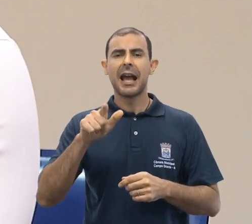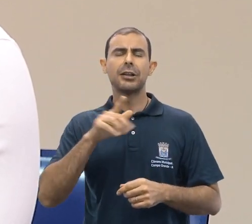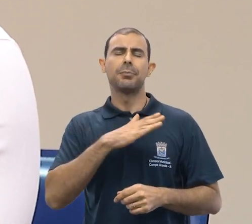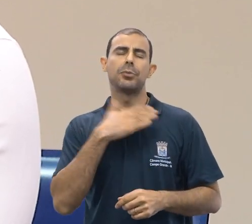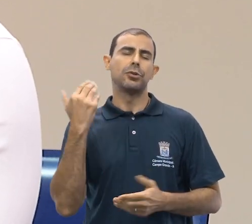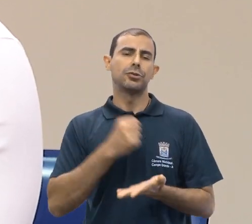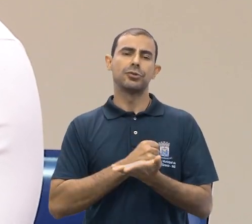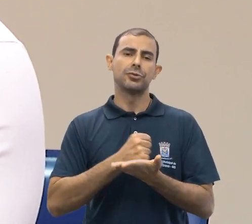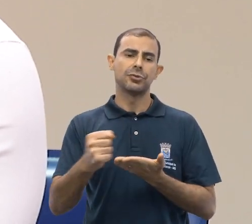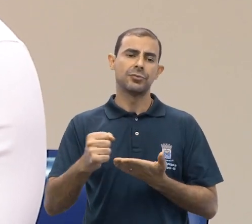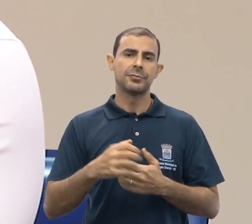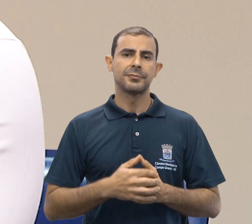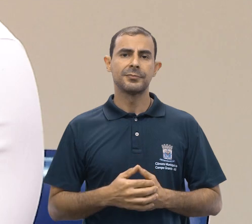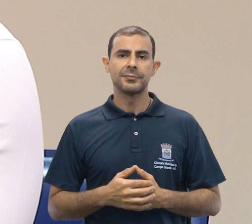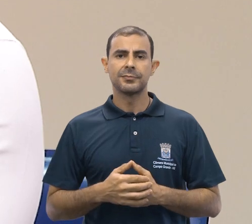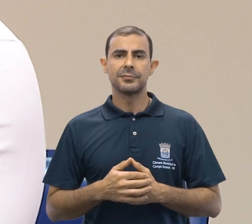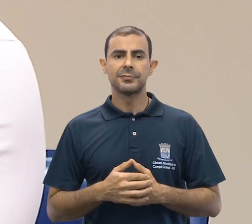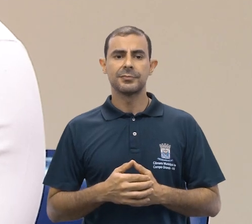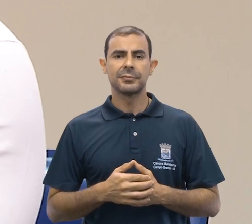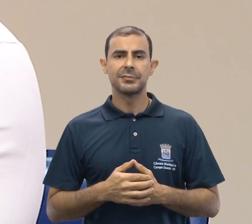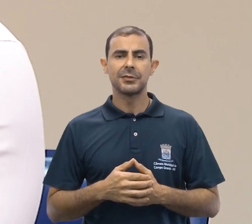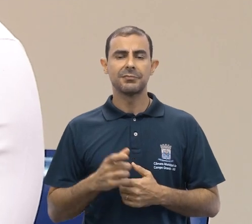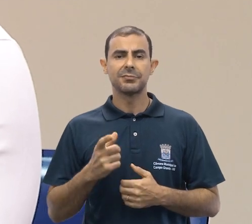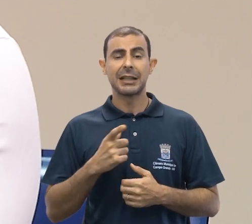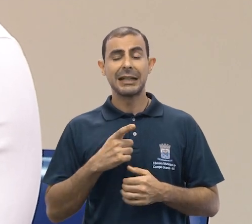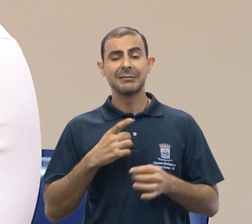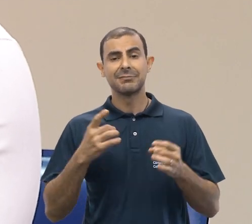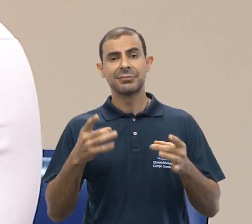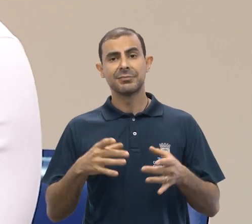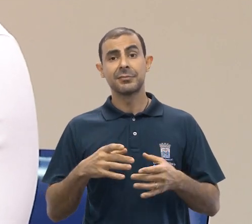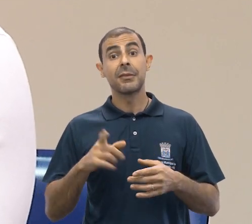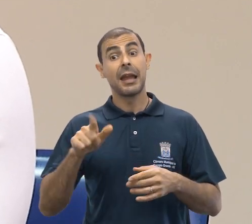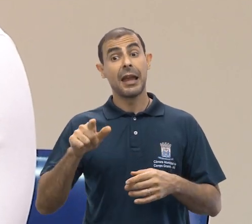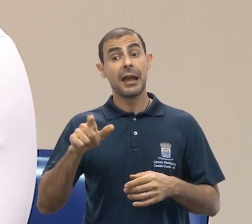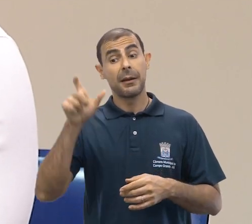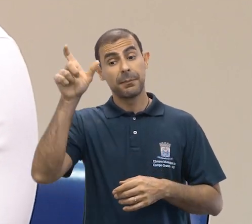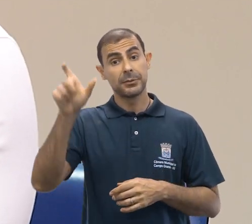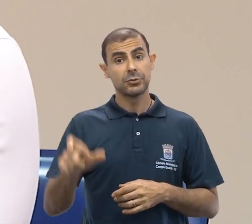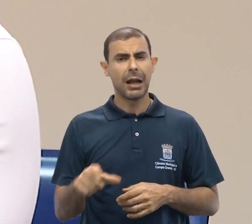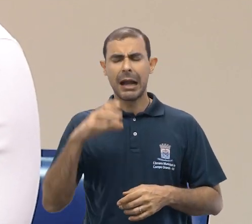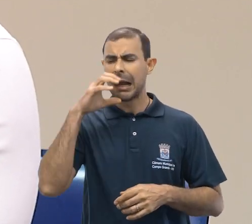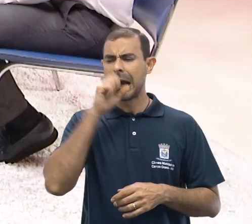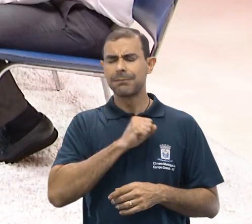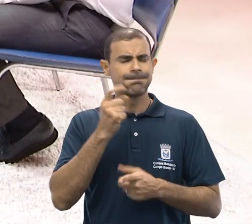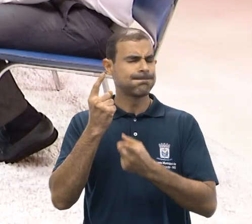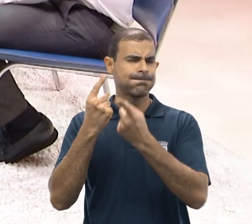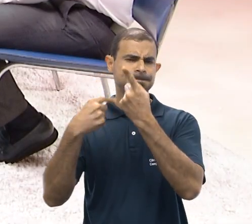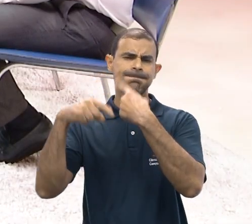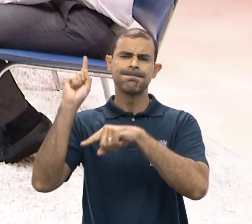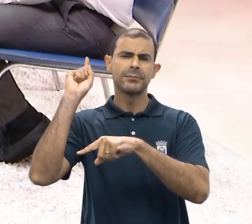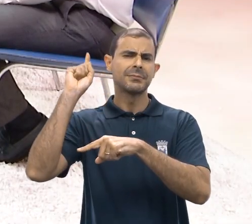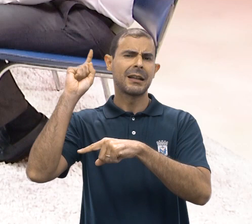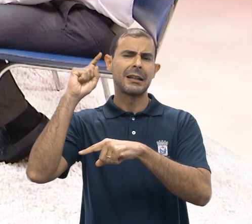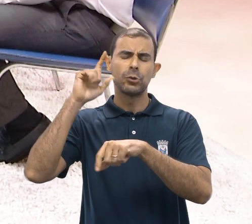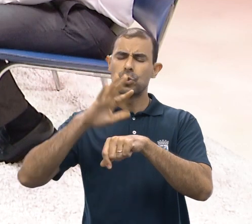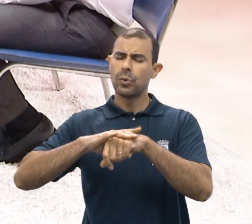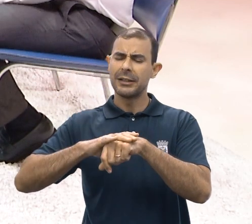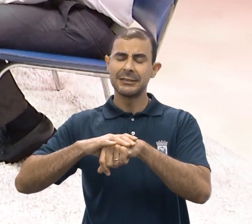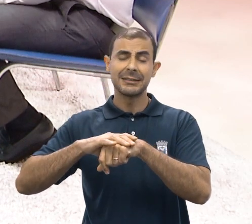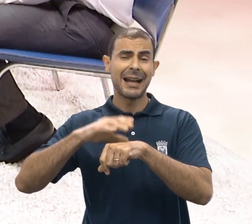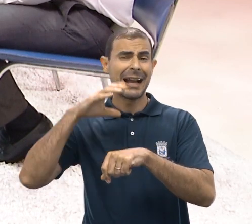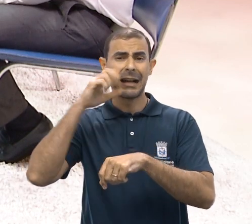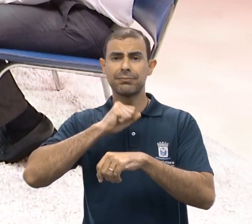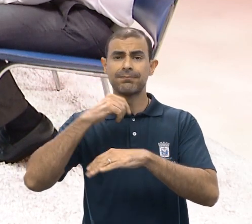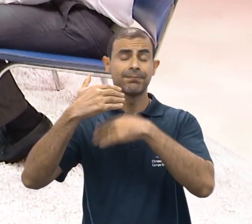fosse uma sentença, e aí fica deprimido, se entrega. Esses pacientes, eles são rapidamente, evoluem a doença,